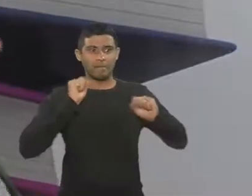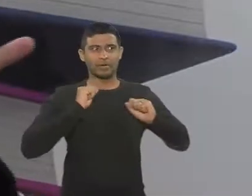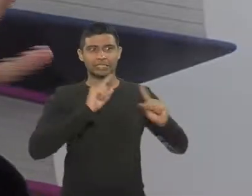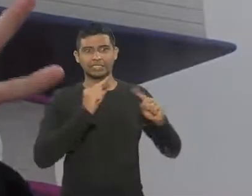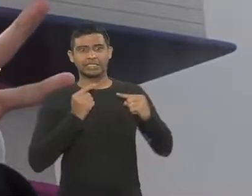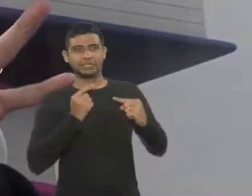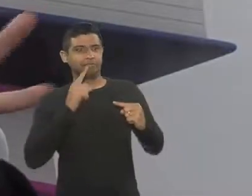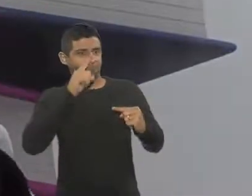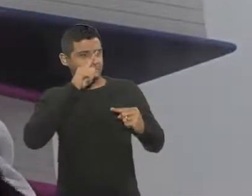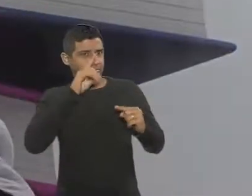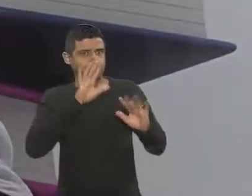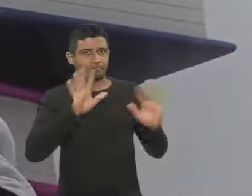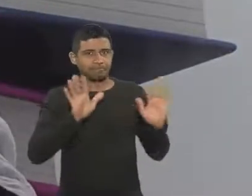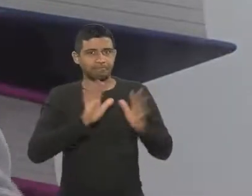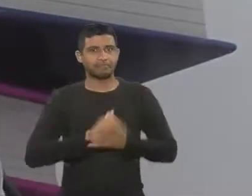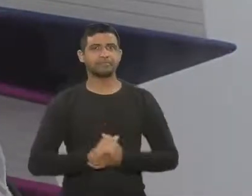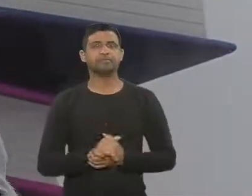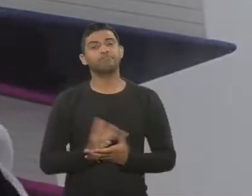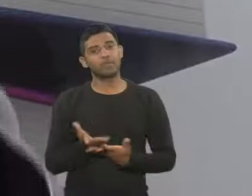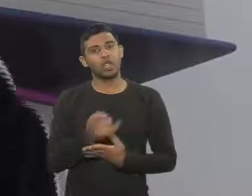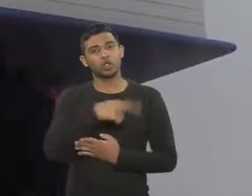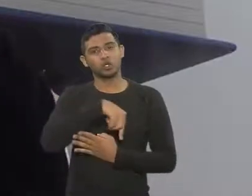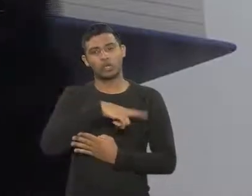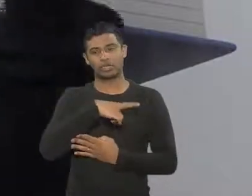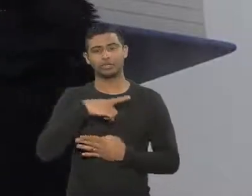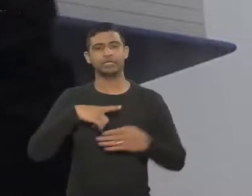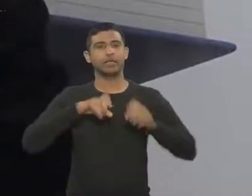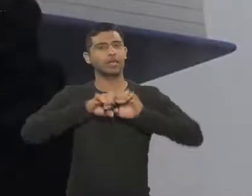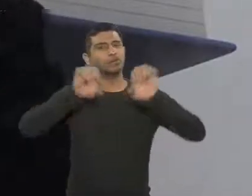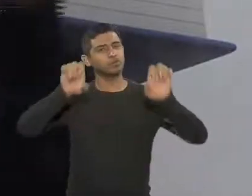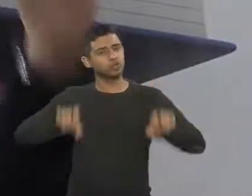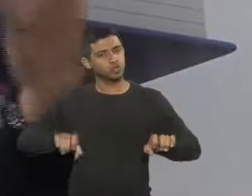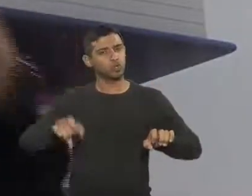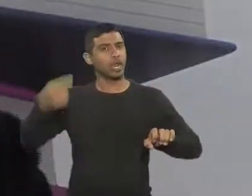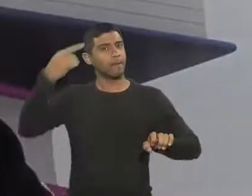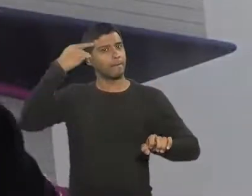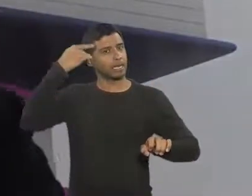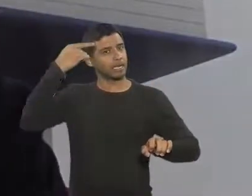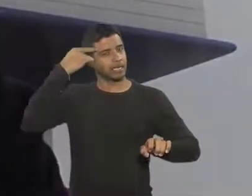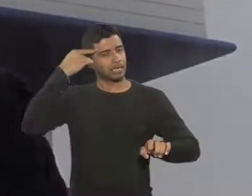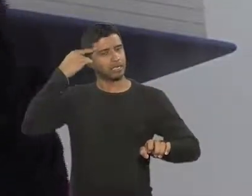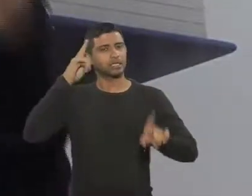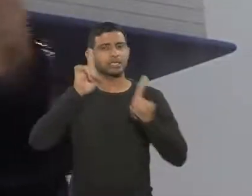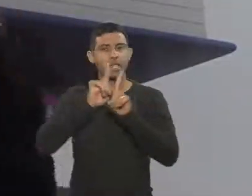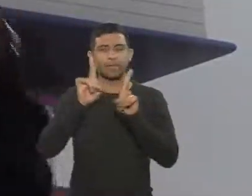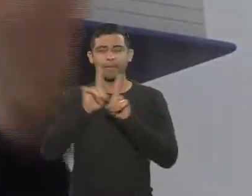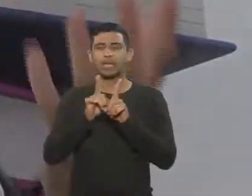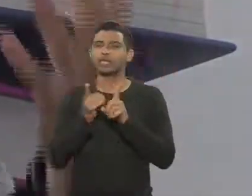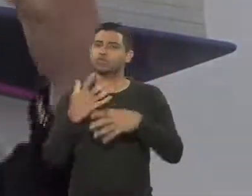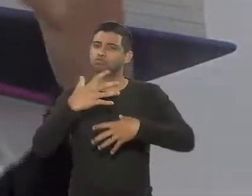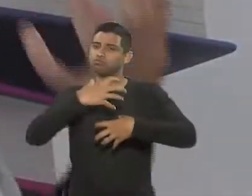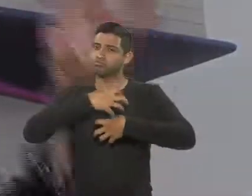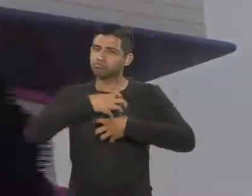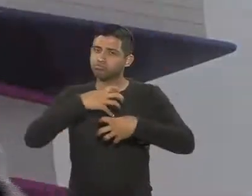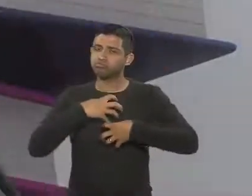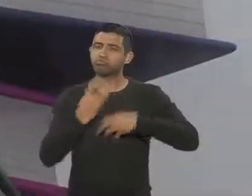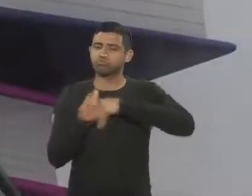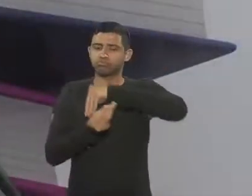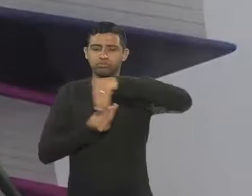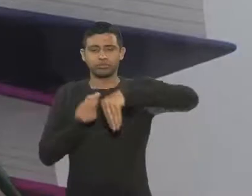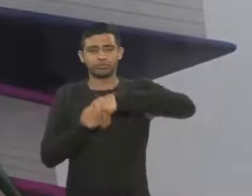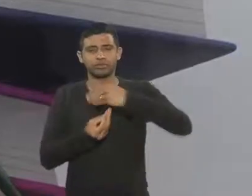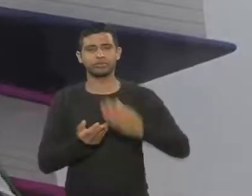que ameace a gente. Então a gente tem uma estrutura de pensamento, vamos chamar assim, cognição, que não é só pensamento, é